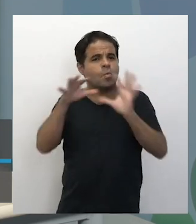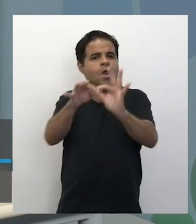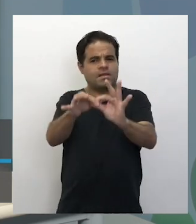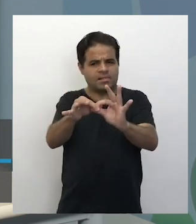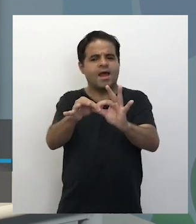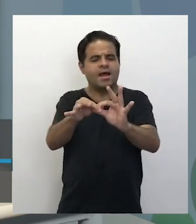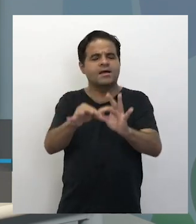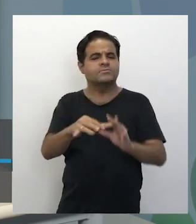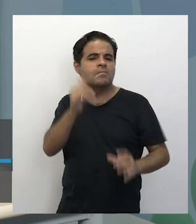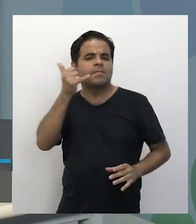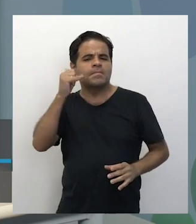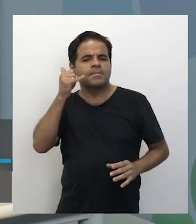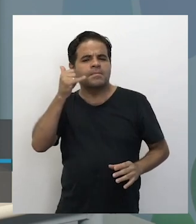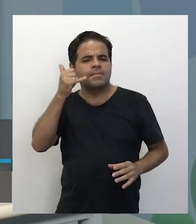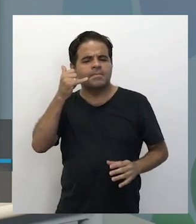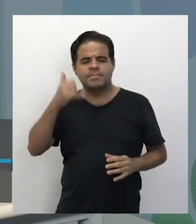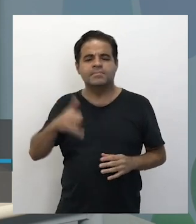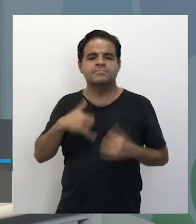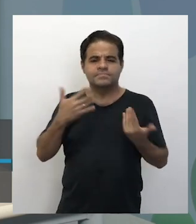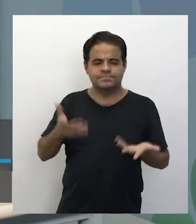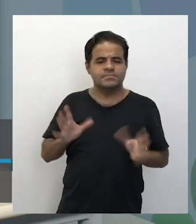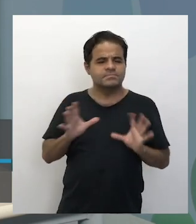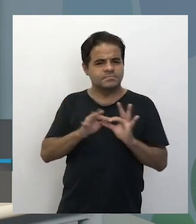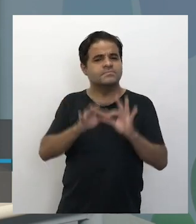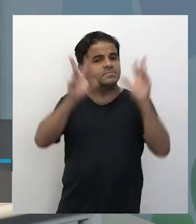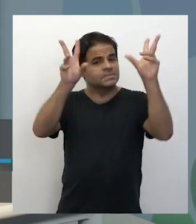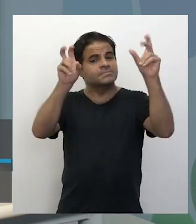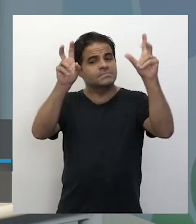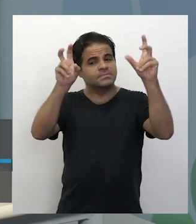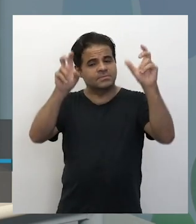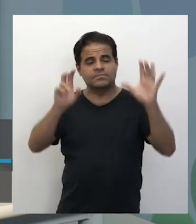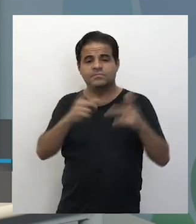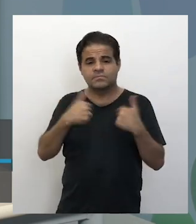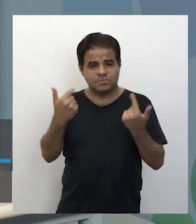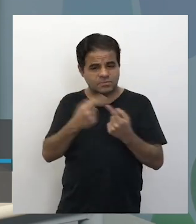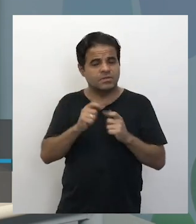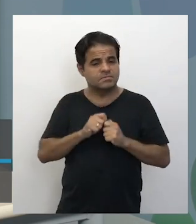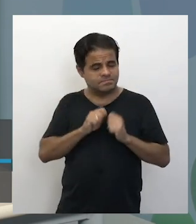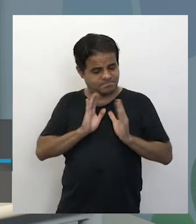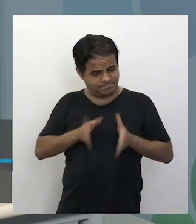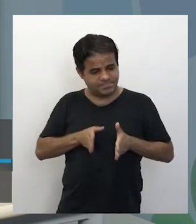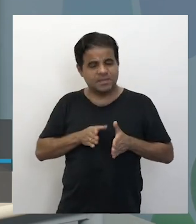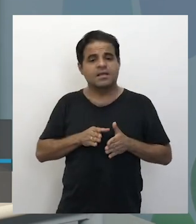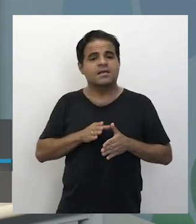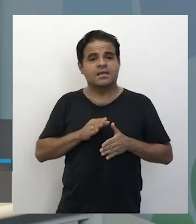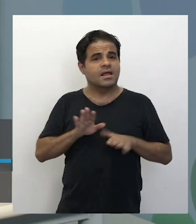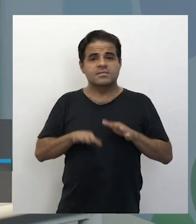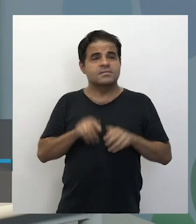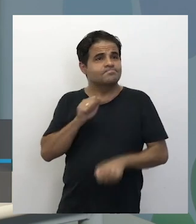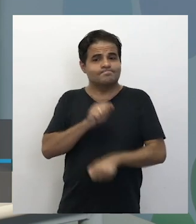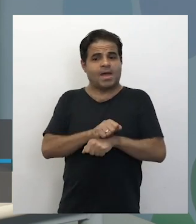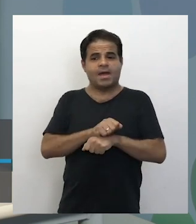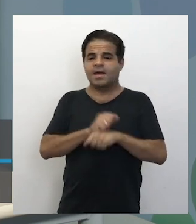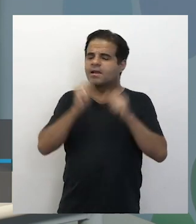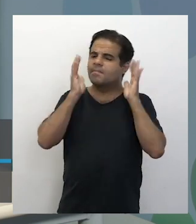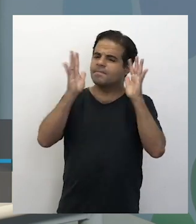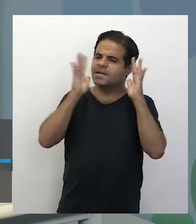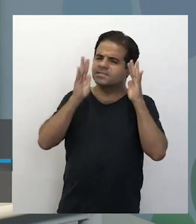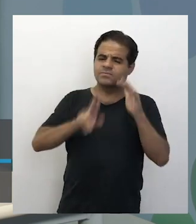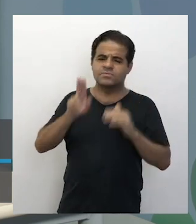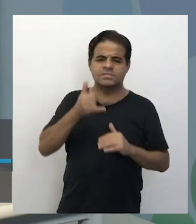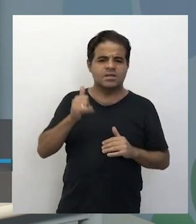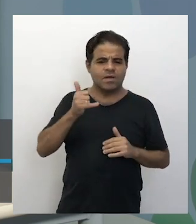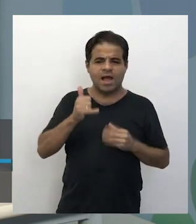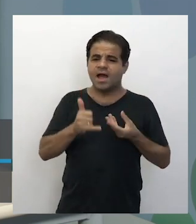conectado no celular, vou, né, usar essa expressão do que a gente fica mesmo, e às vezes a gente não para pensar, porque às vezes o celular ele